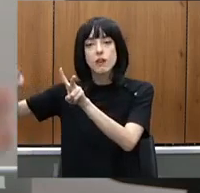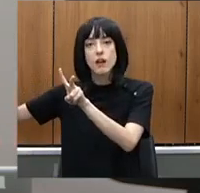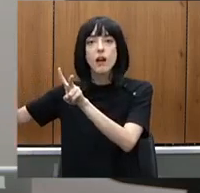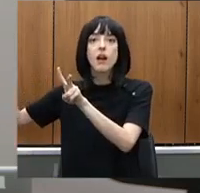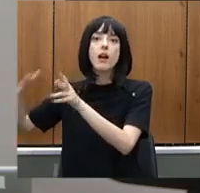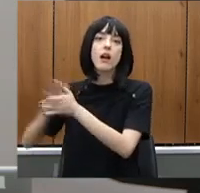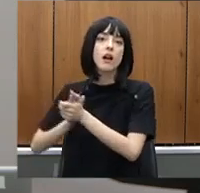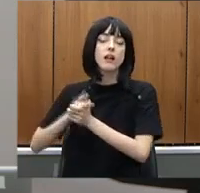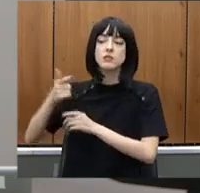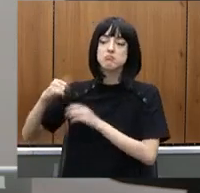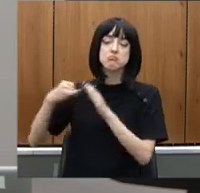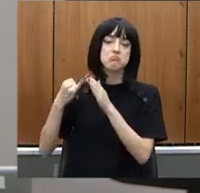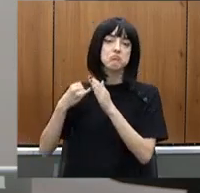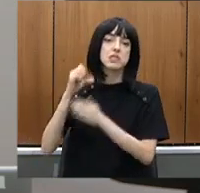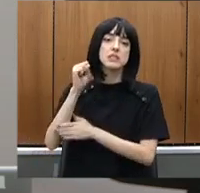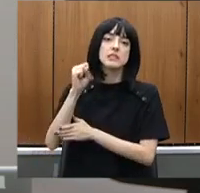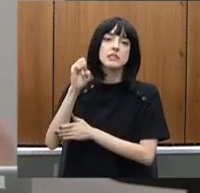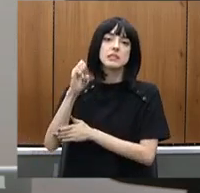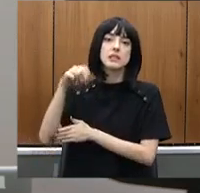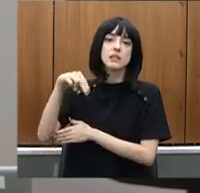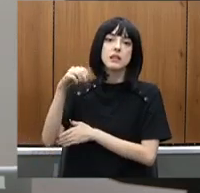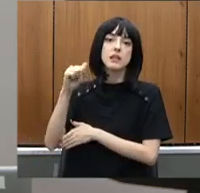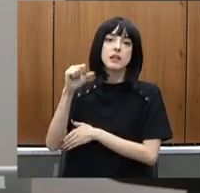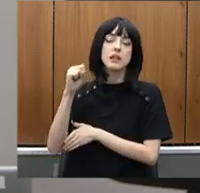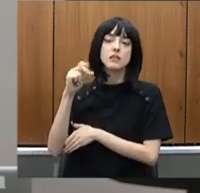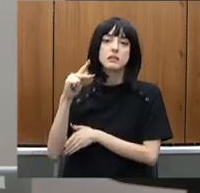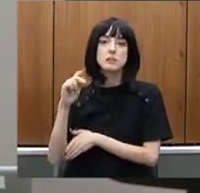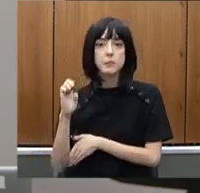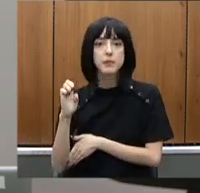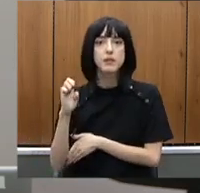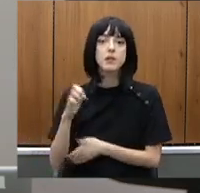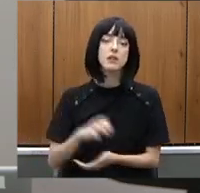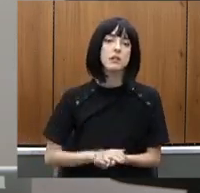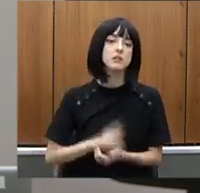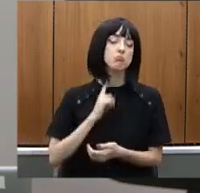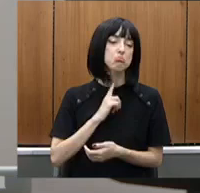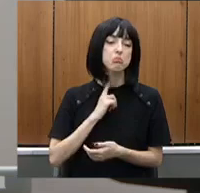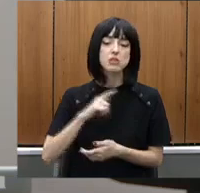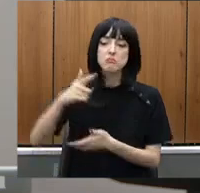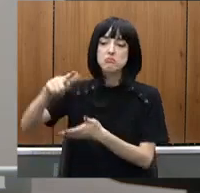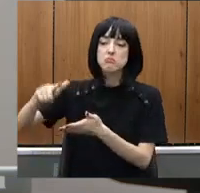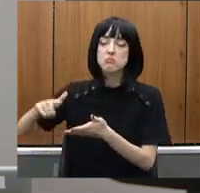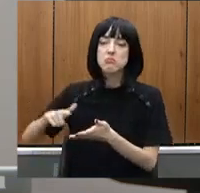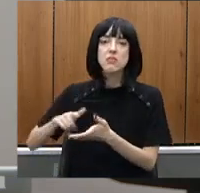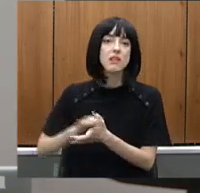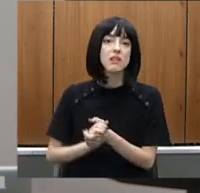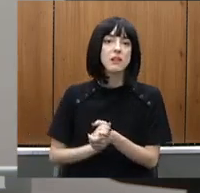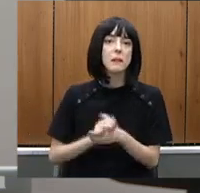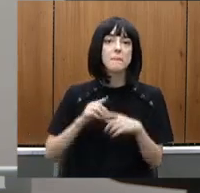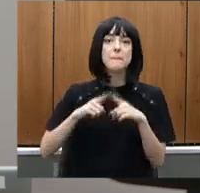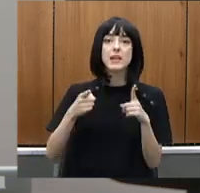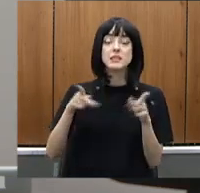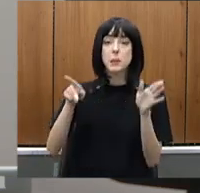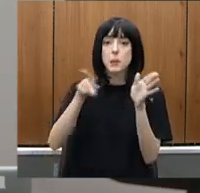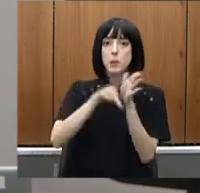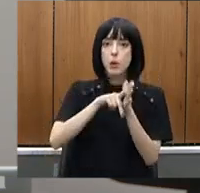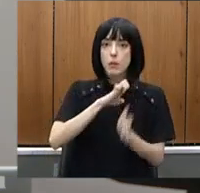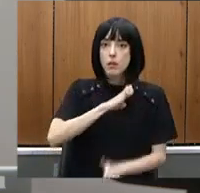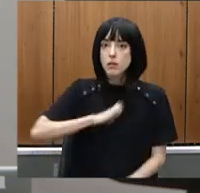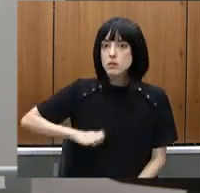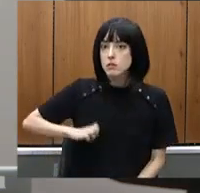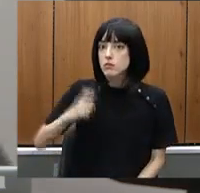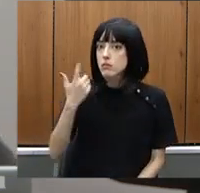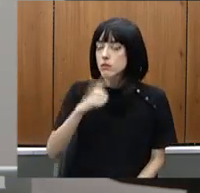cenasp de emenda parlamentar estadual e Federal mas do próprio Estado a gente não tá vendo recurso de na rubrica